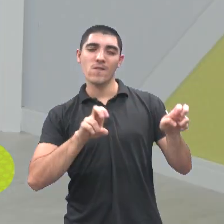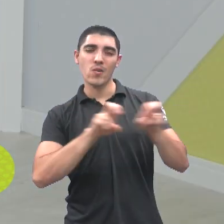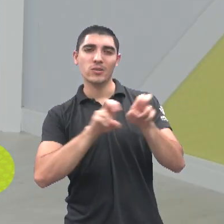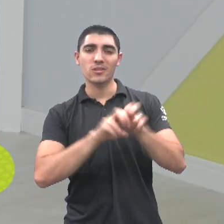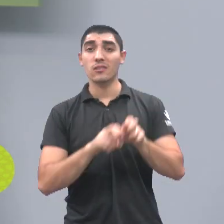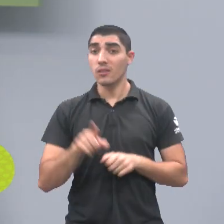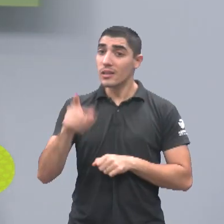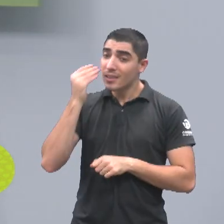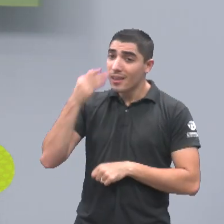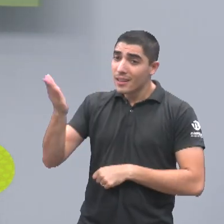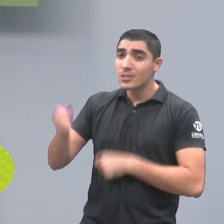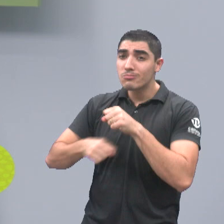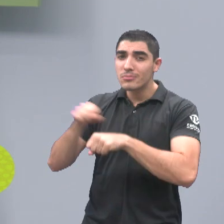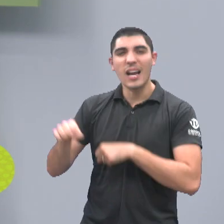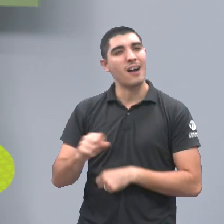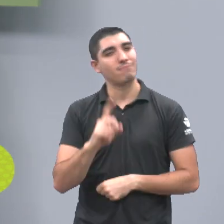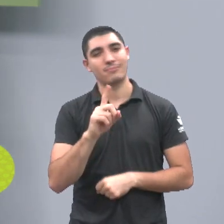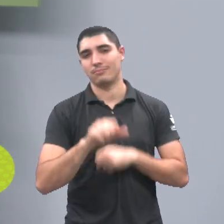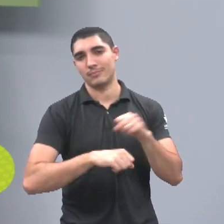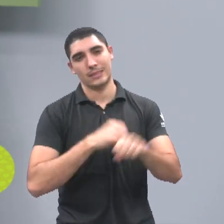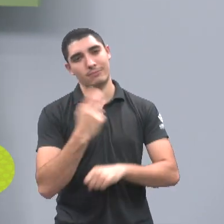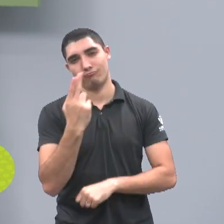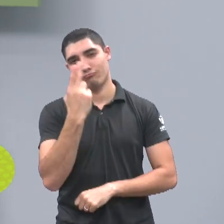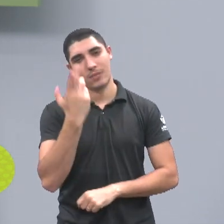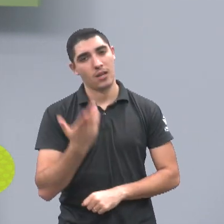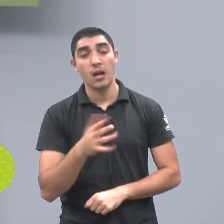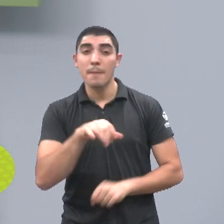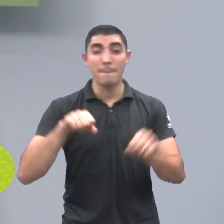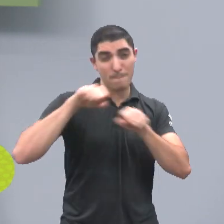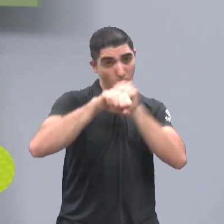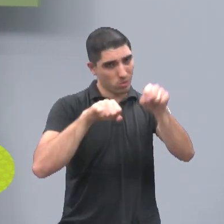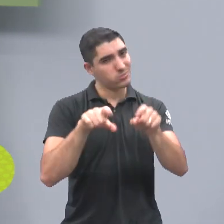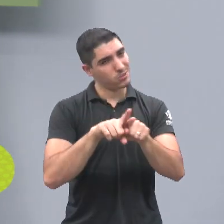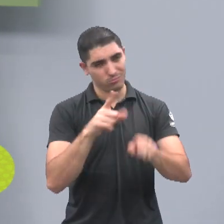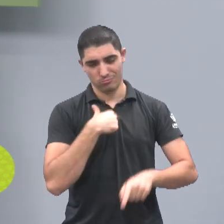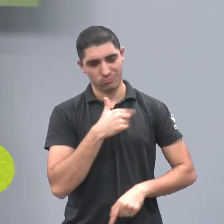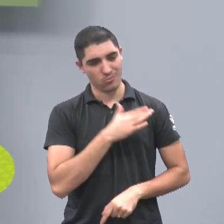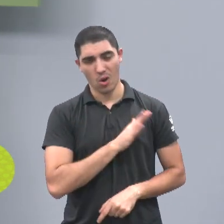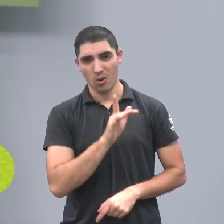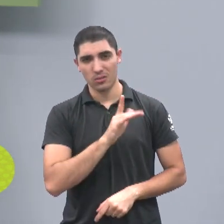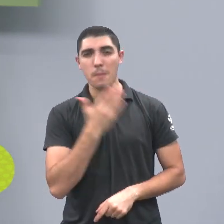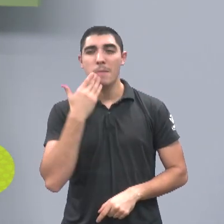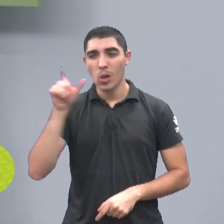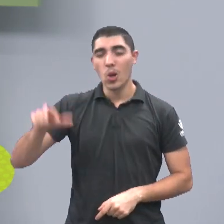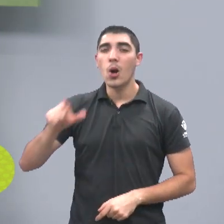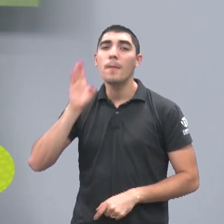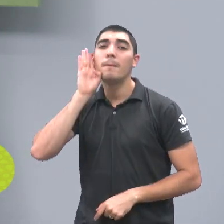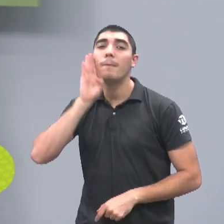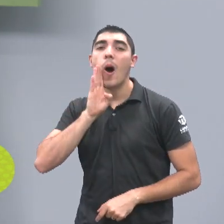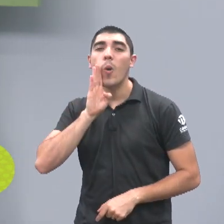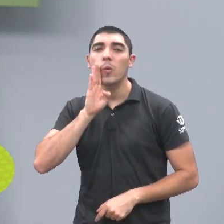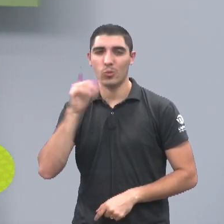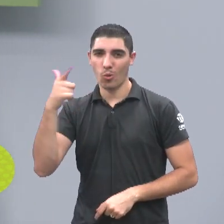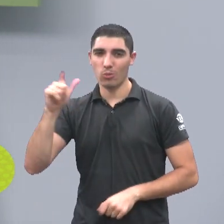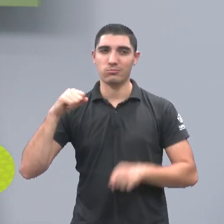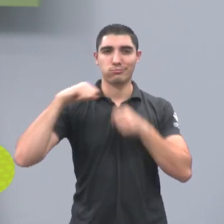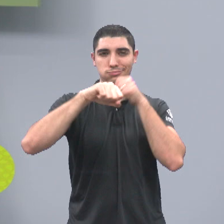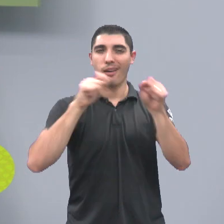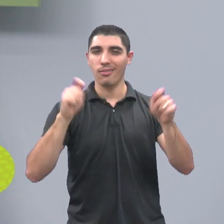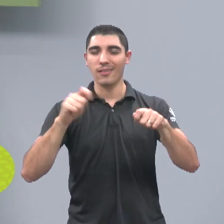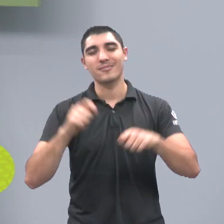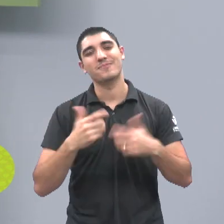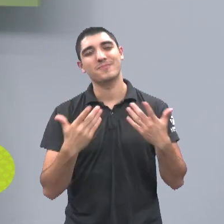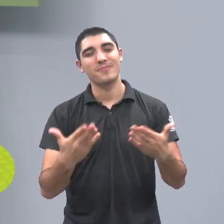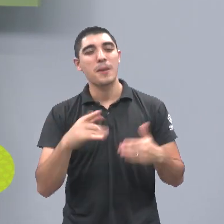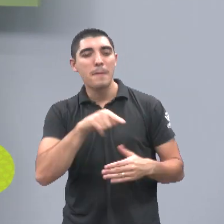vai? Ciclismo não dá. Mas o boxe também não. Mas o boxe eu deixo pro Paulo. Mas muito legal, né? As